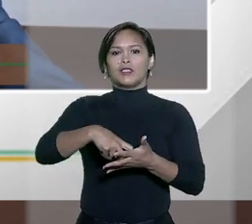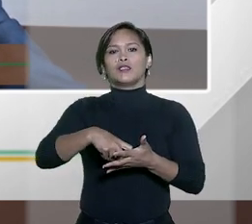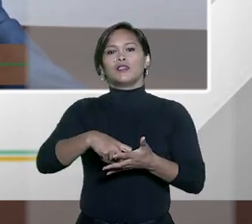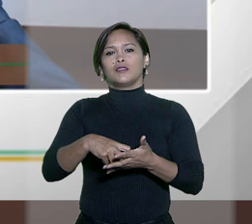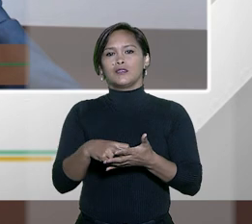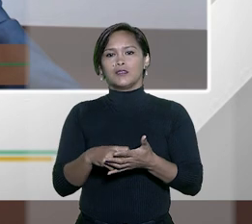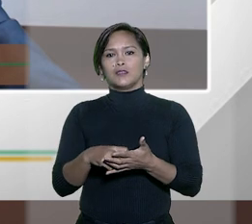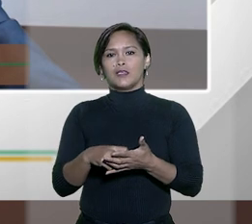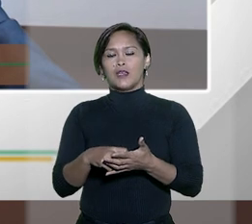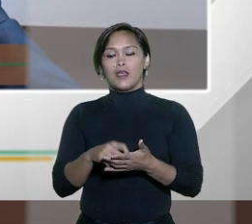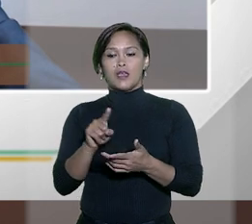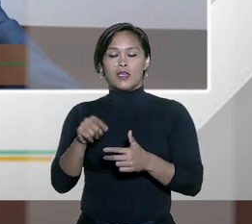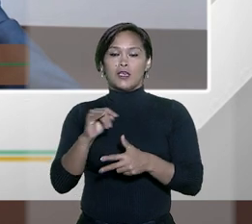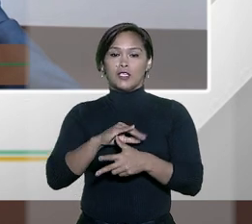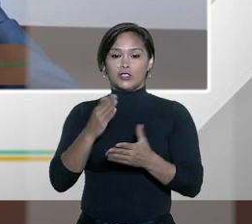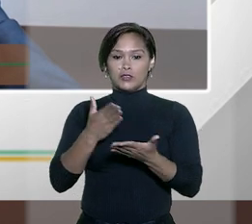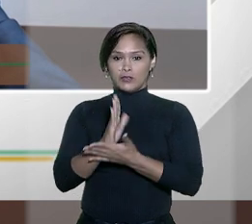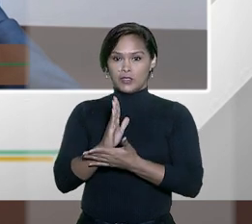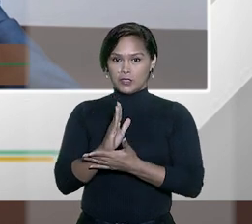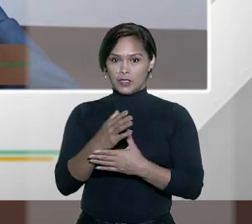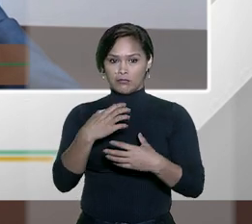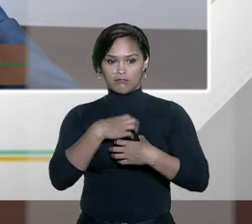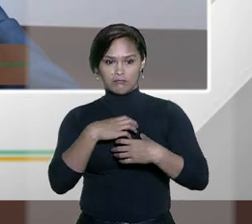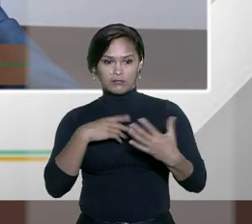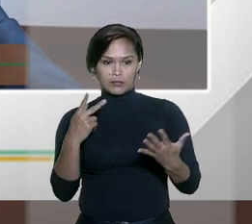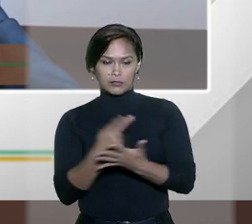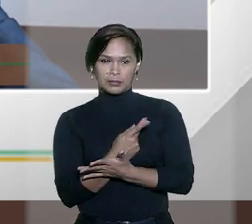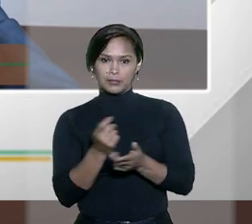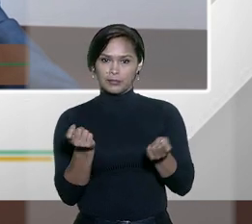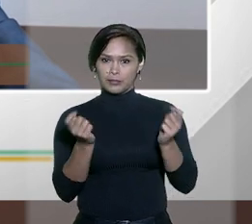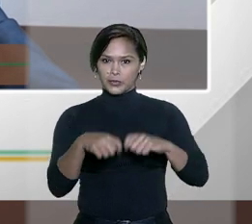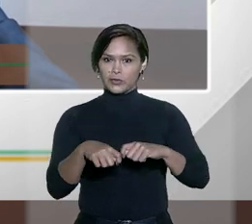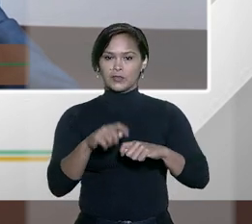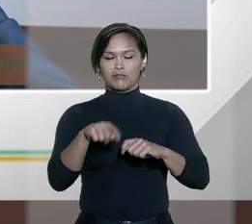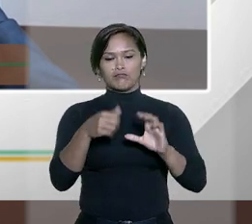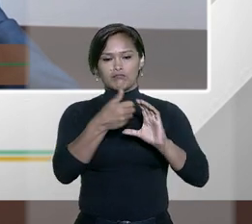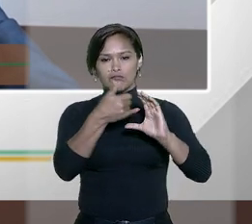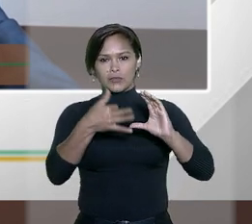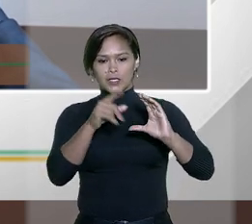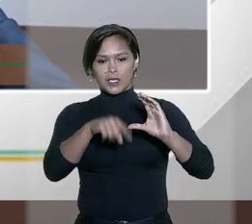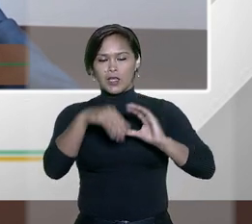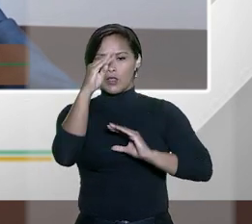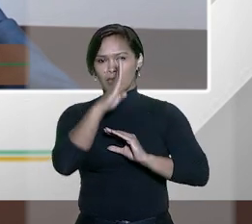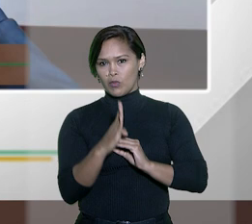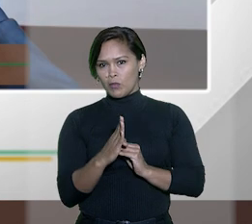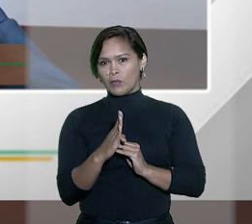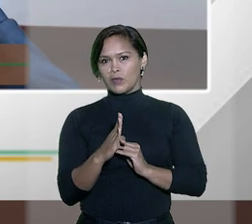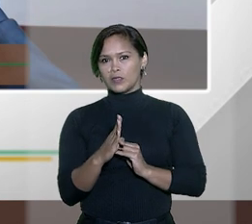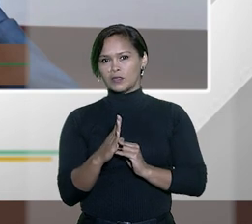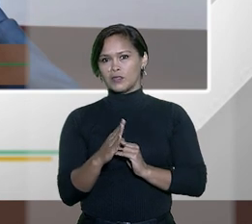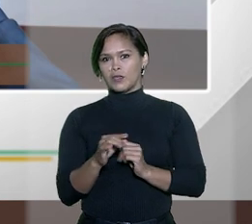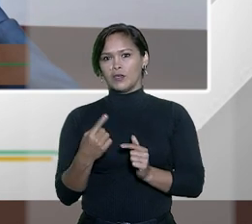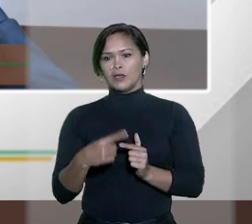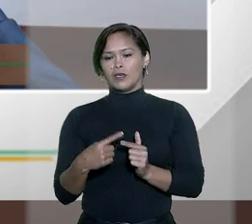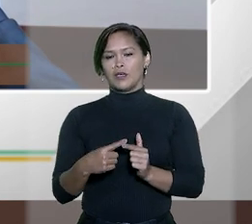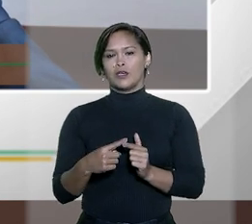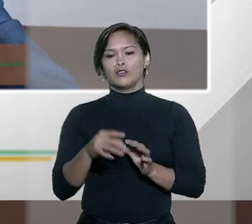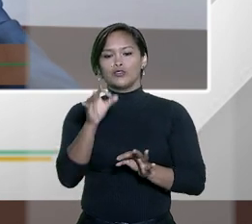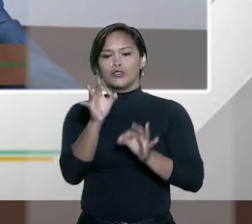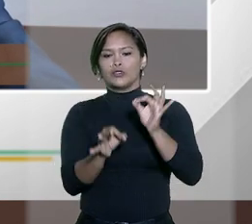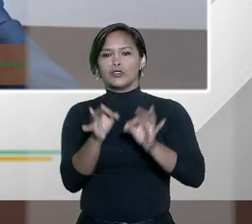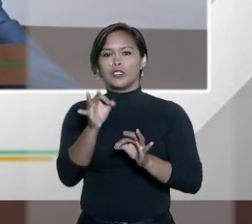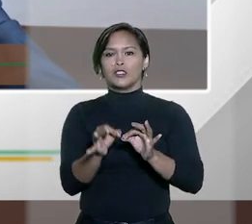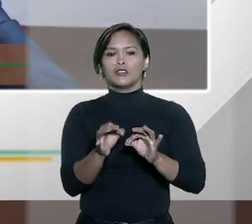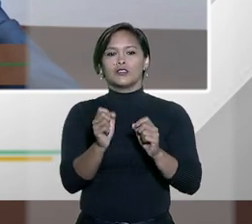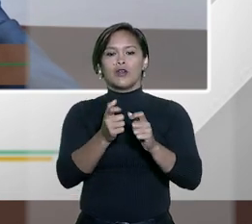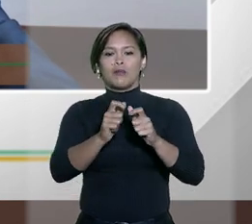direito, enfim. Isso vem dentro de uma situação que é bem característica no Brasil, que é o fato de uma